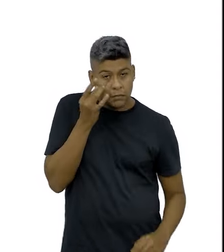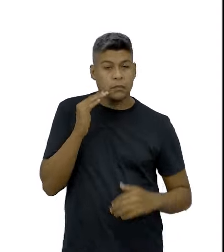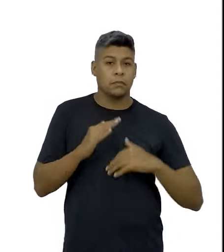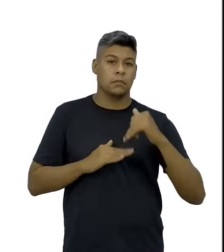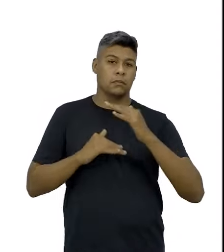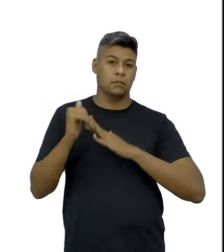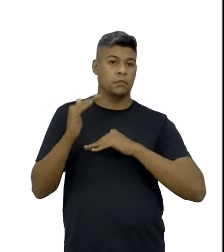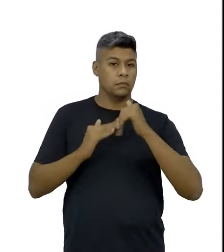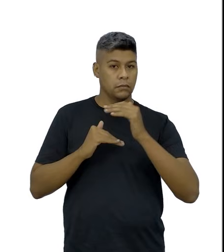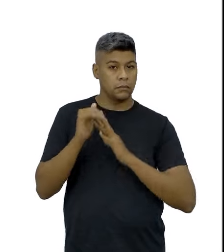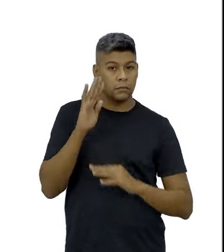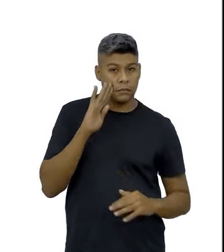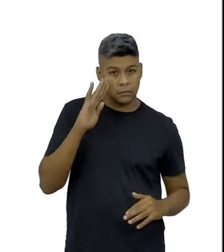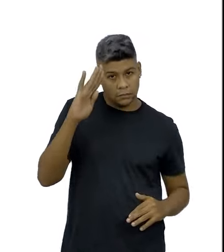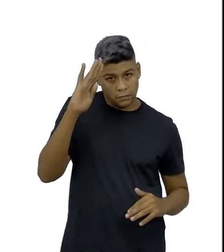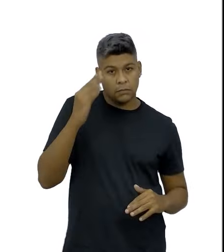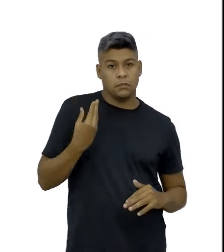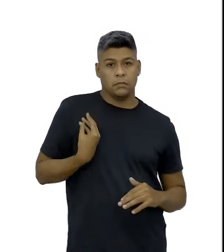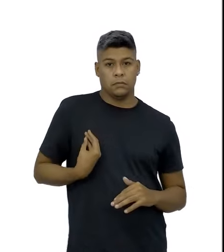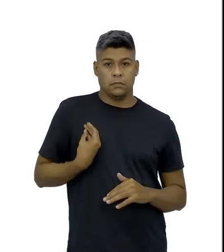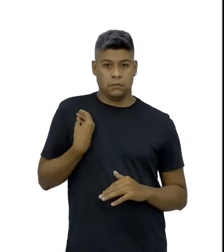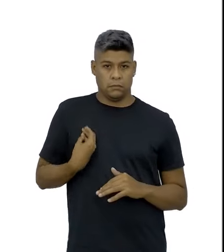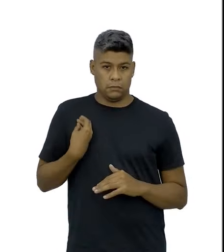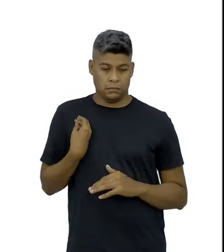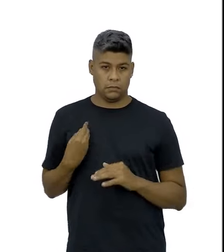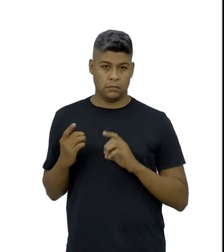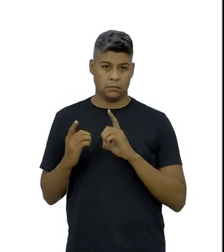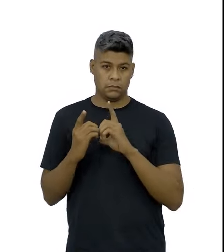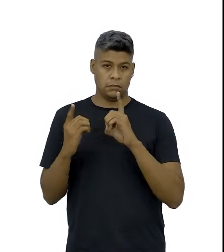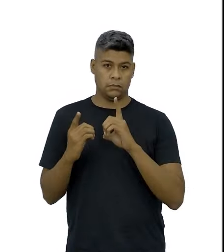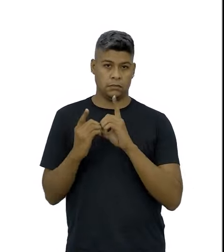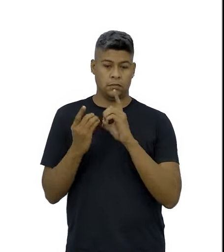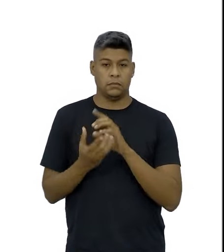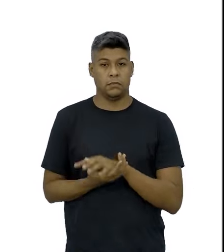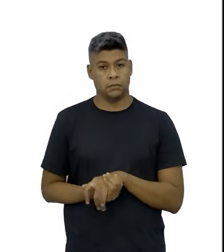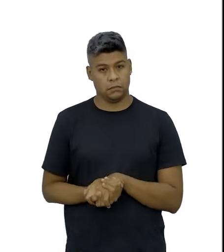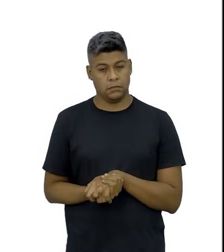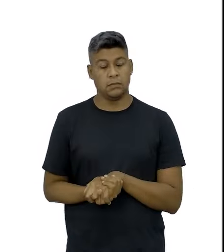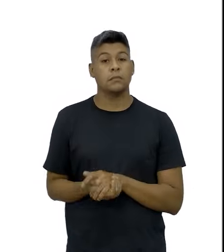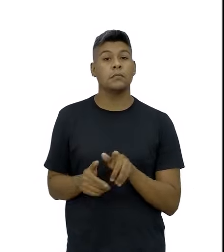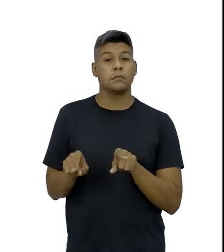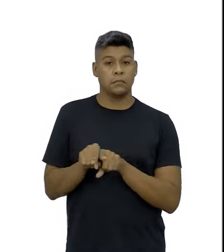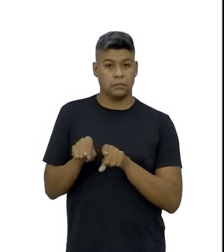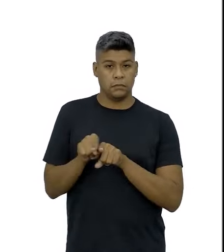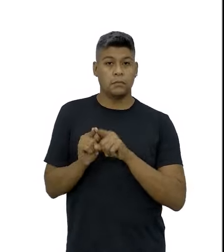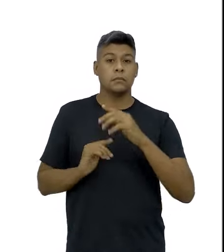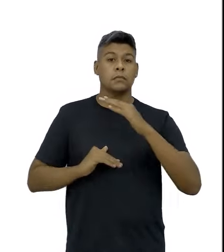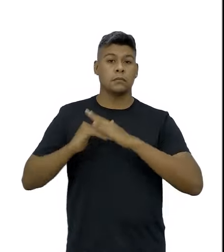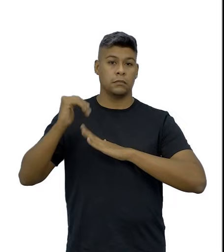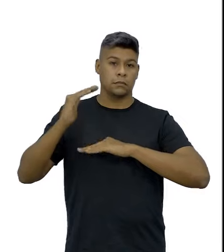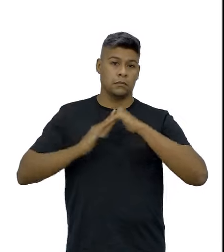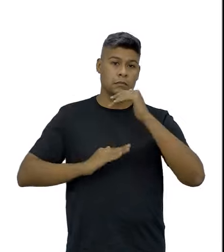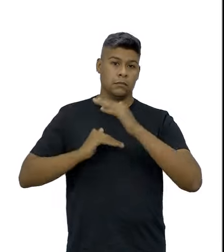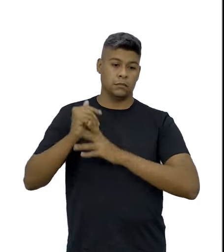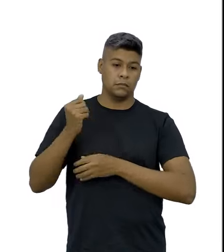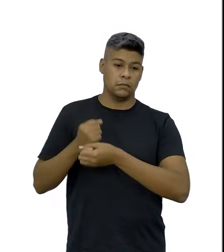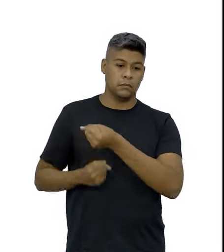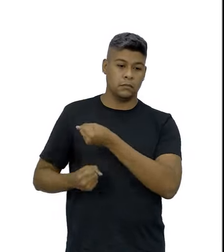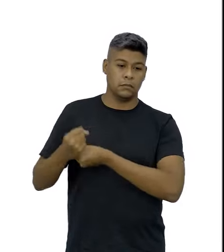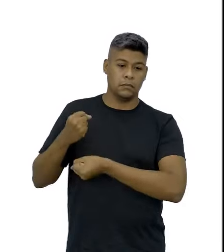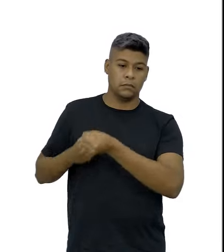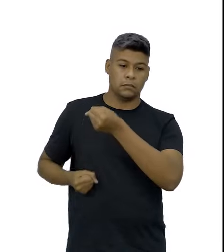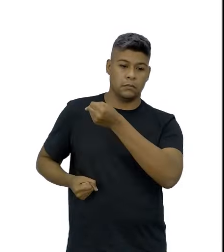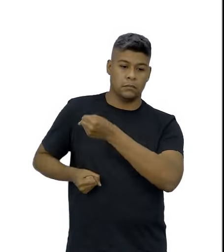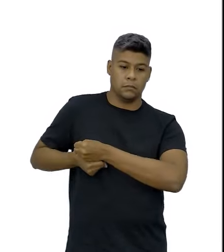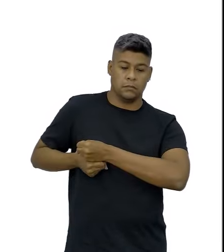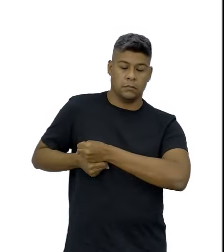habilidades essenciais que eles trazem, né, na sequência didática. E eles trazem as habilidades de anos anteriores,